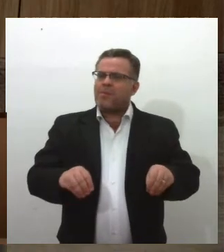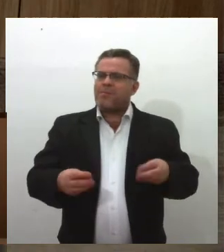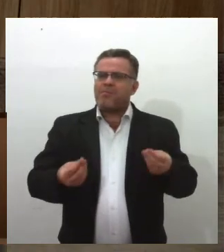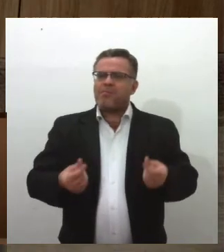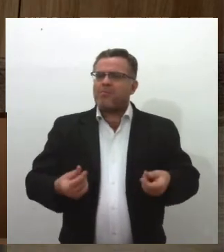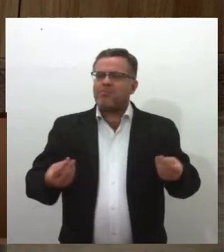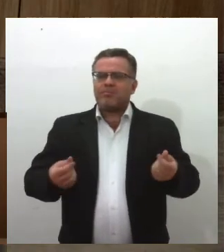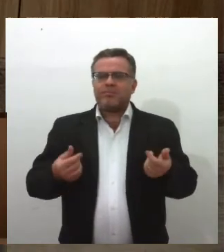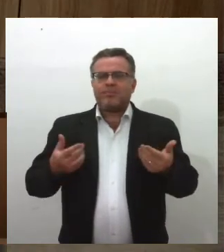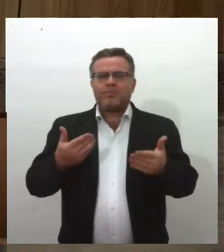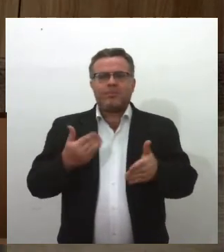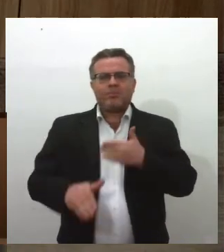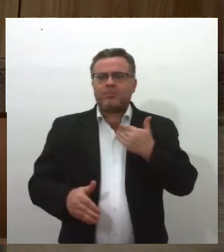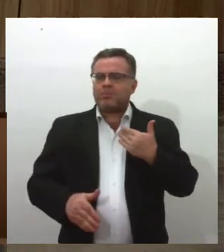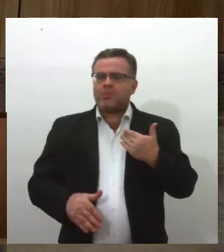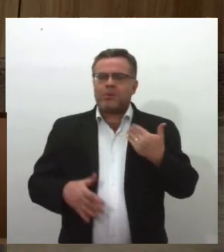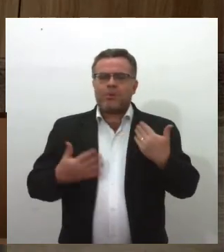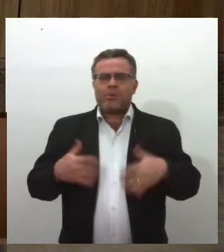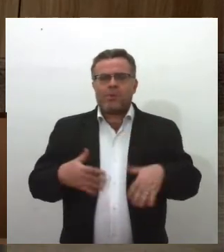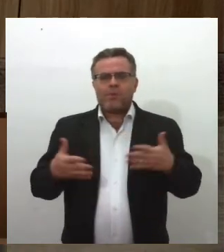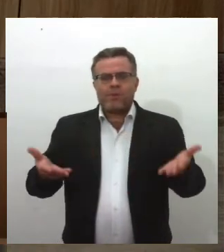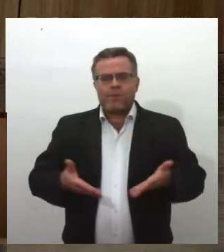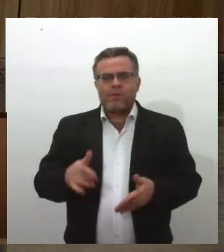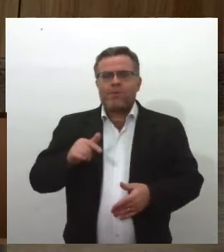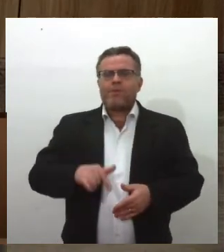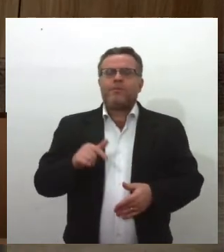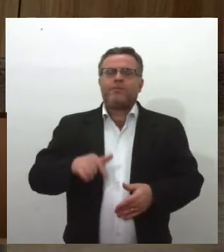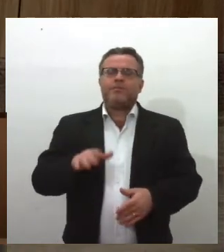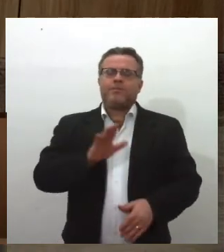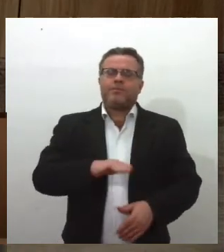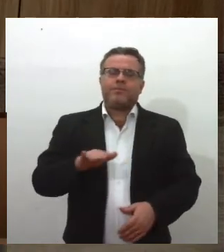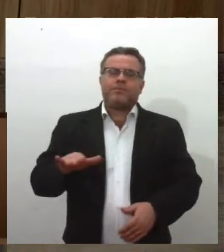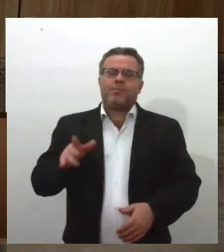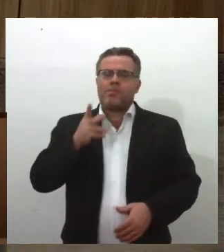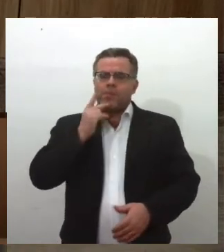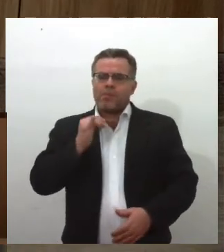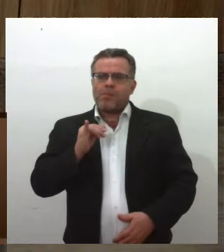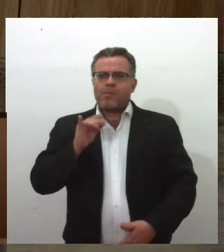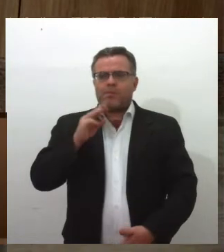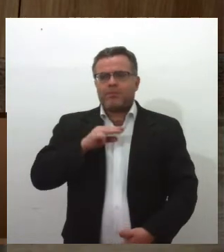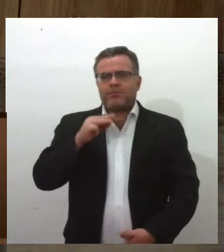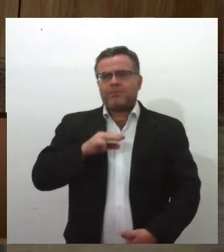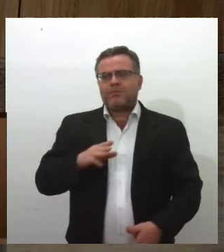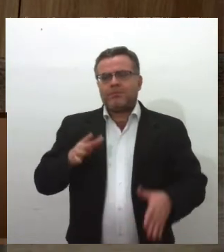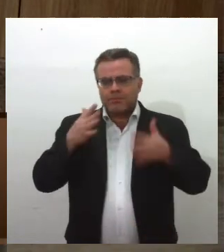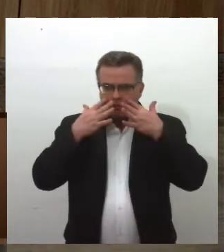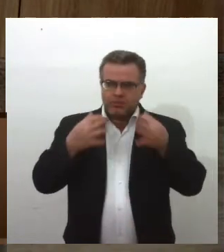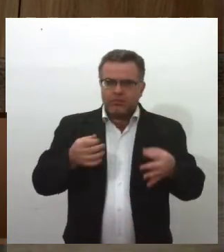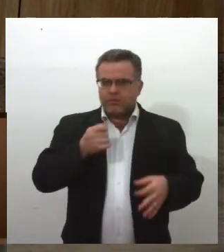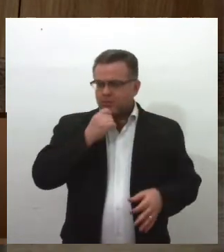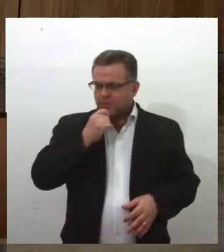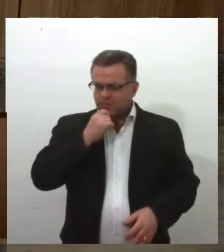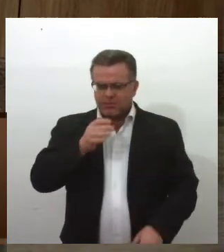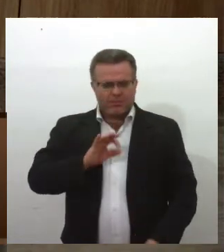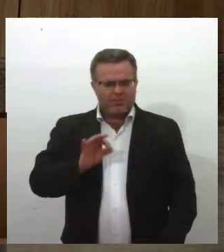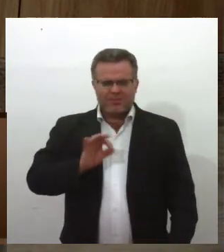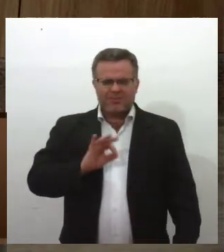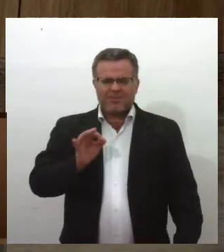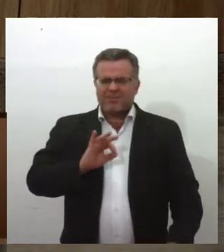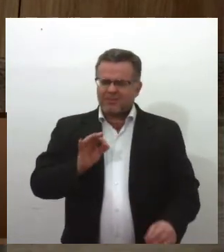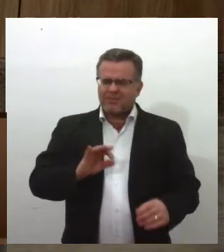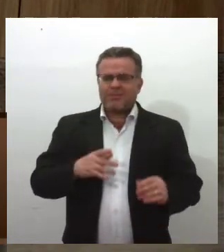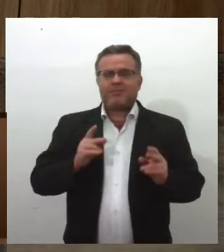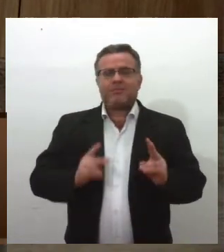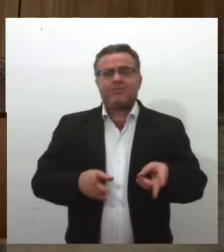para a população. As crianças, os pais, às vezes não estão atentos a esses pequenos detalhes